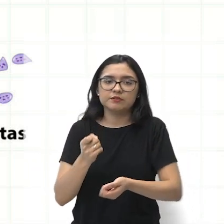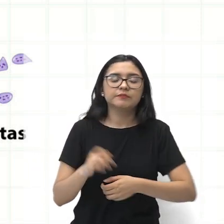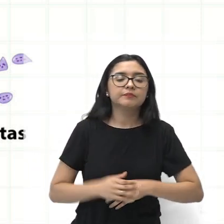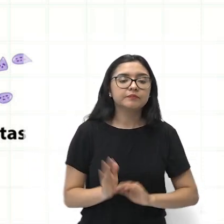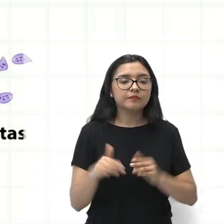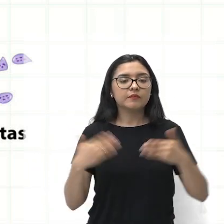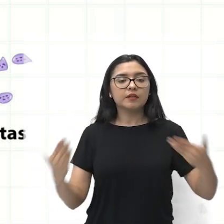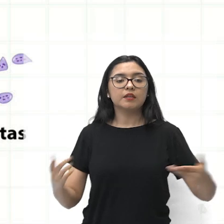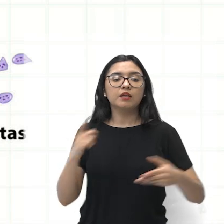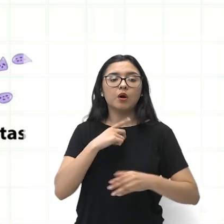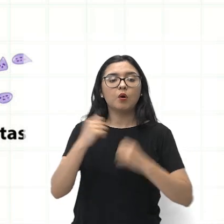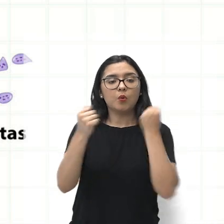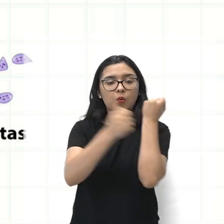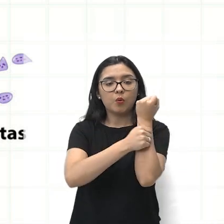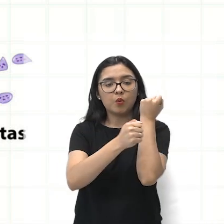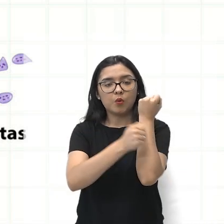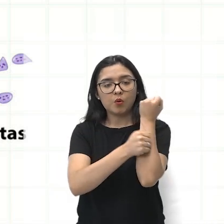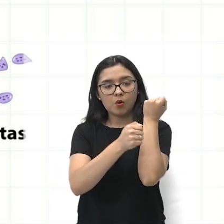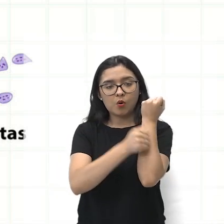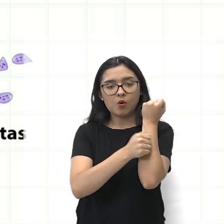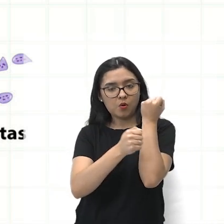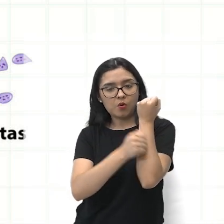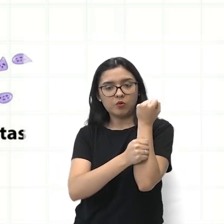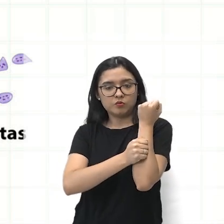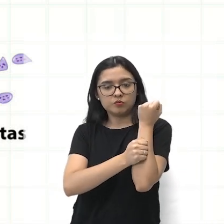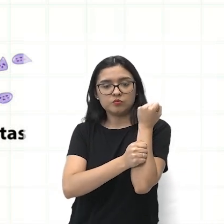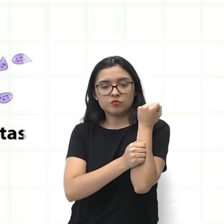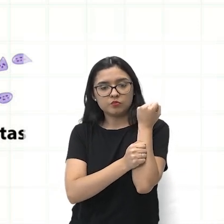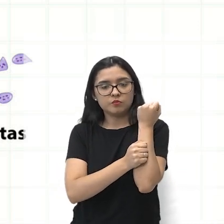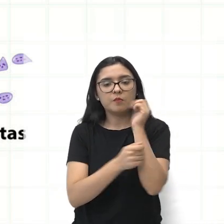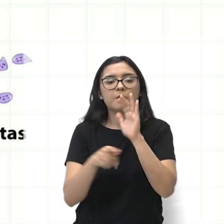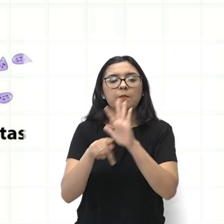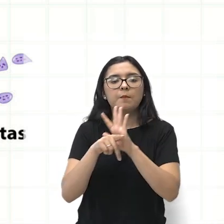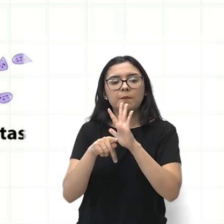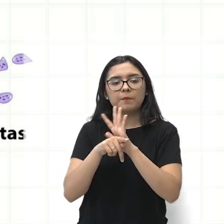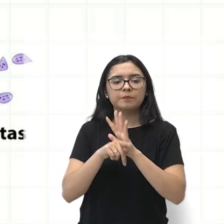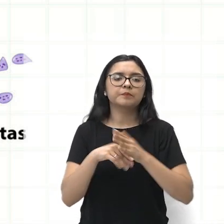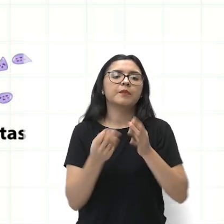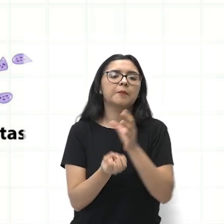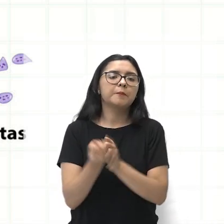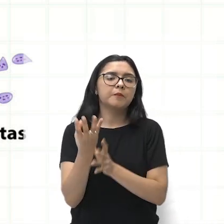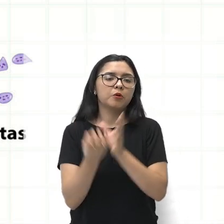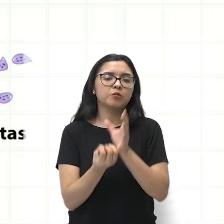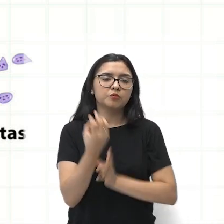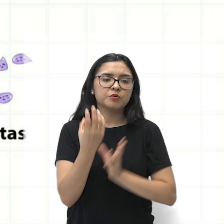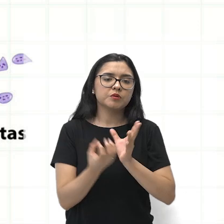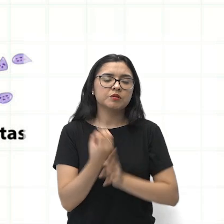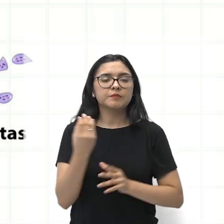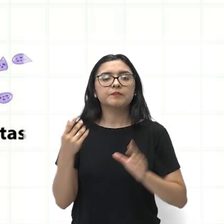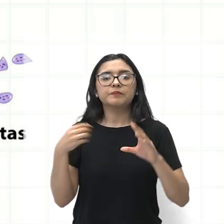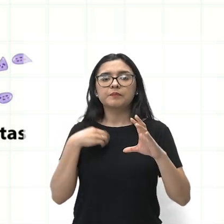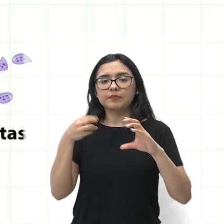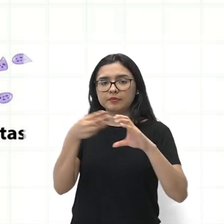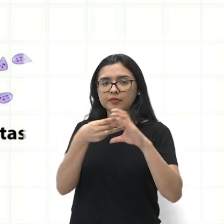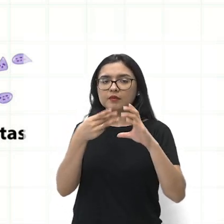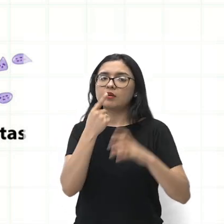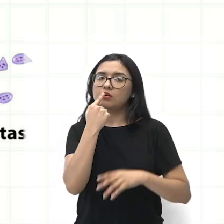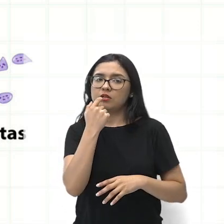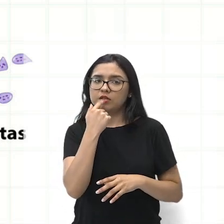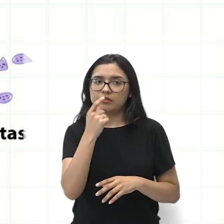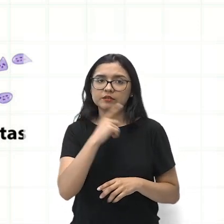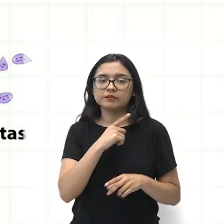Nos nossos ossos chatos, certo? É produzido as nossas células sanguíneas, que